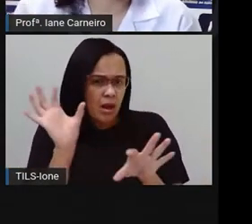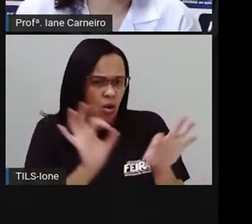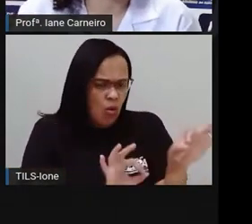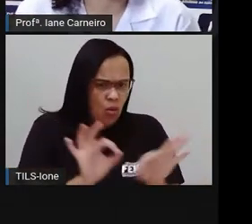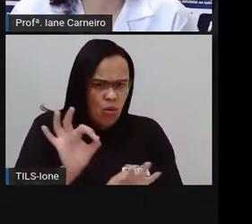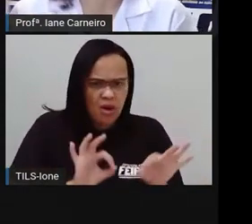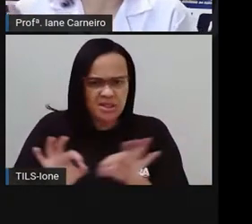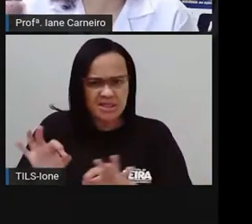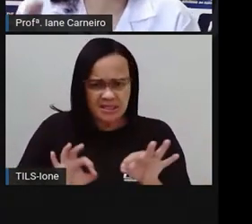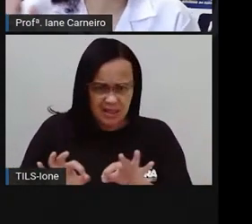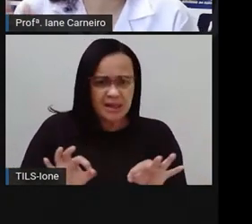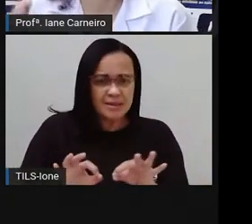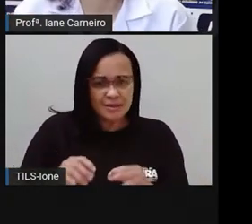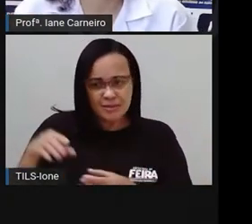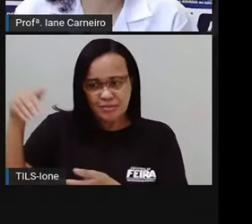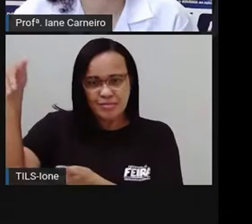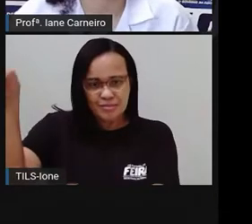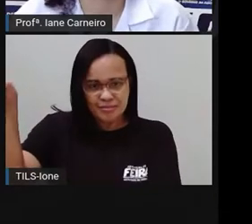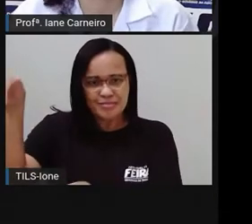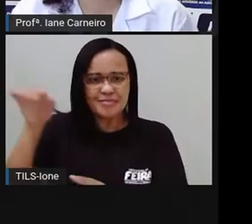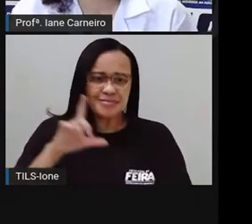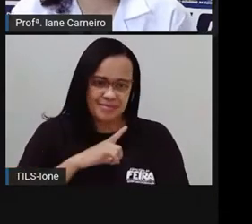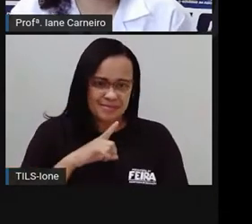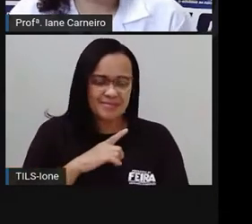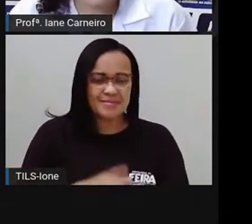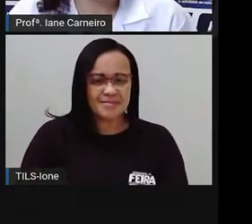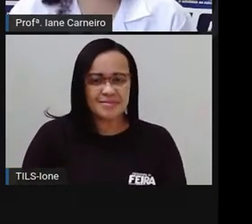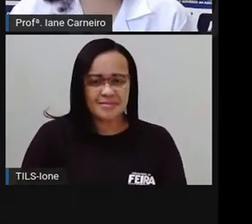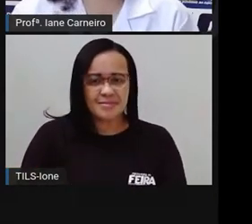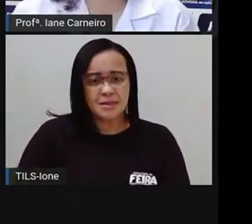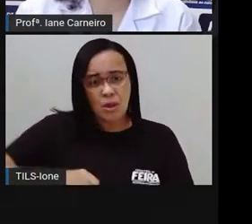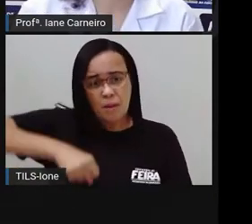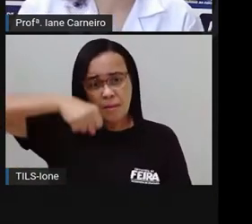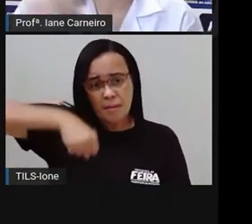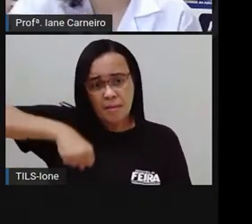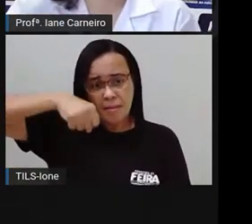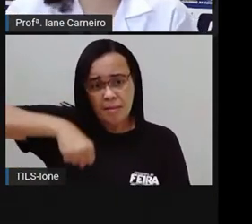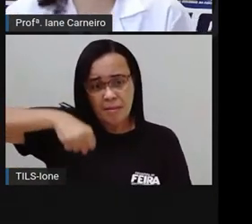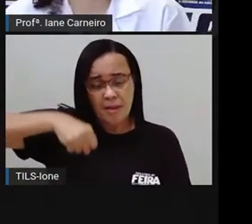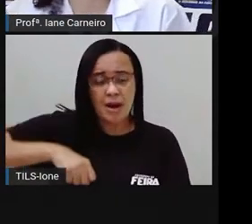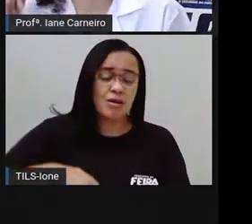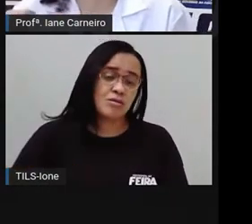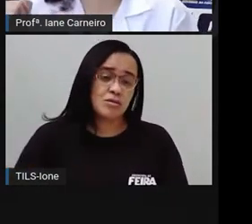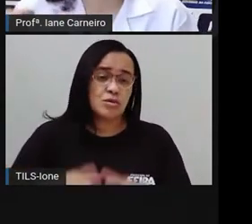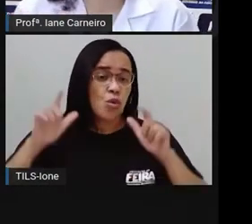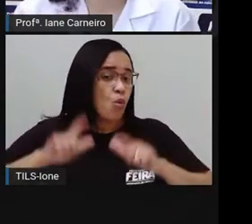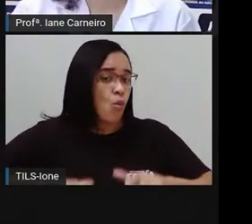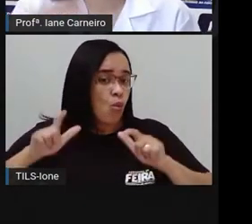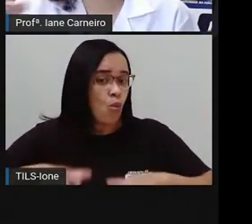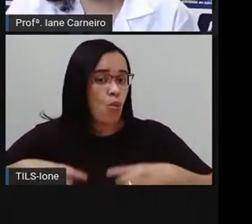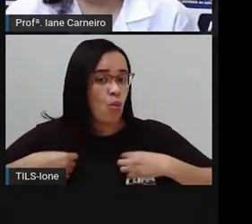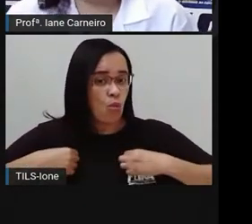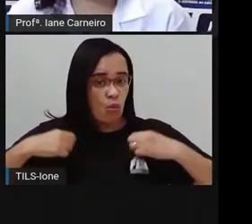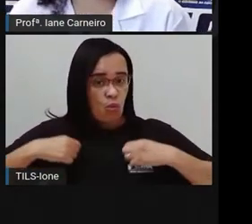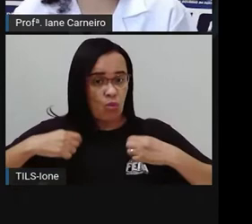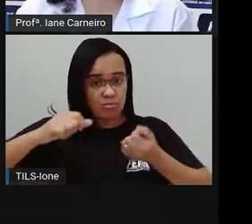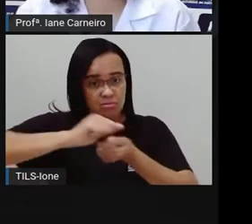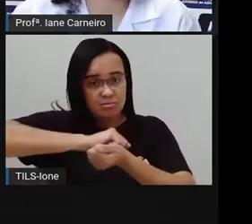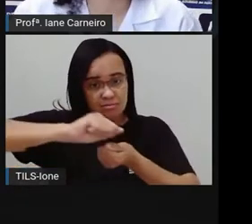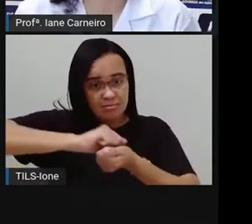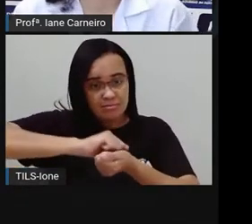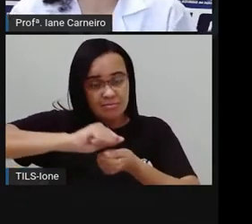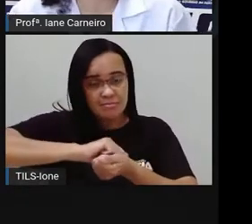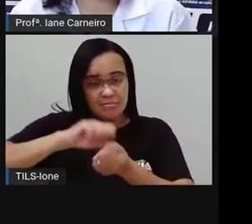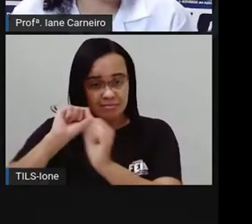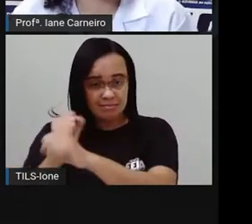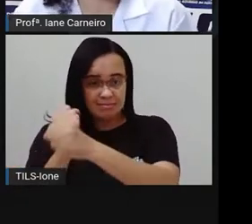até porque estraga o violão deixando ele assim. O balde vai ficar onde? No lugar onde lava roupa, onde tem